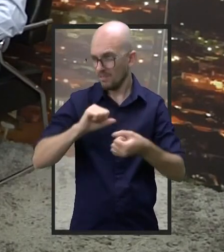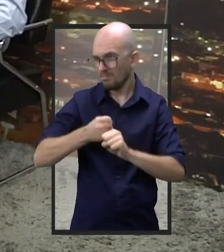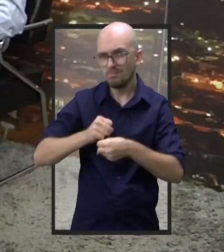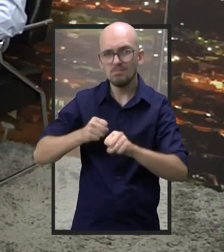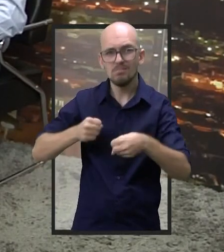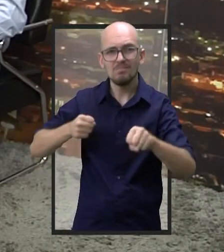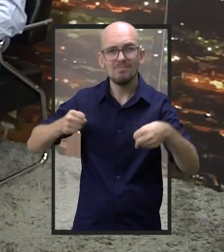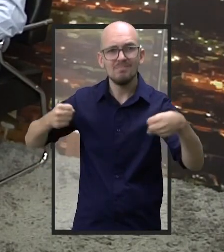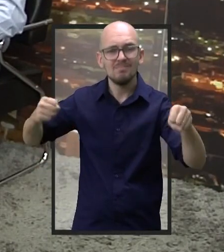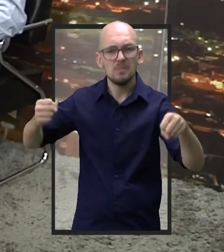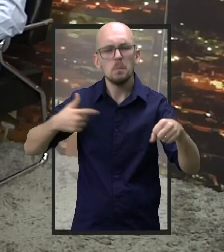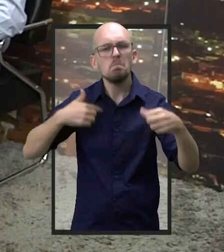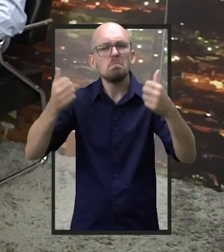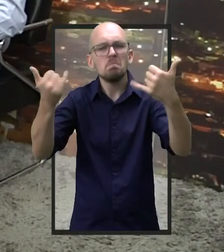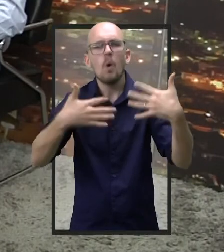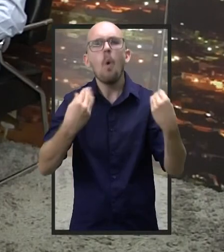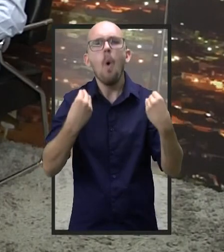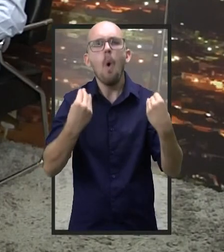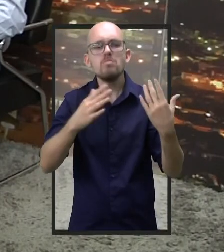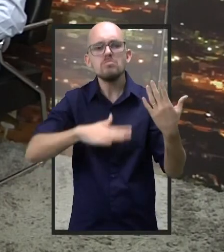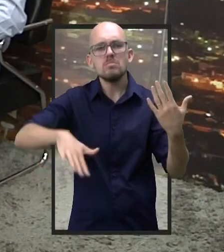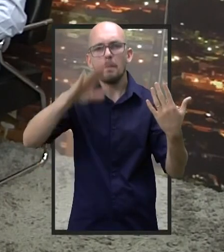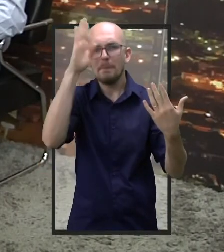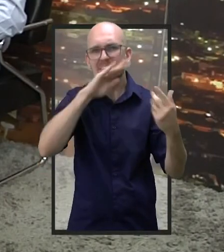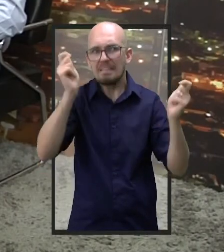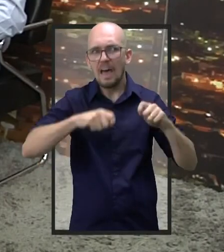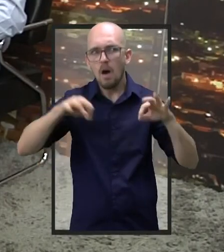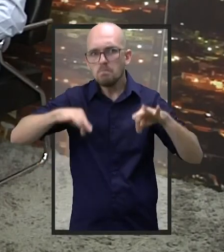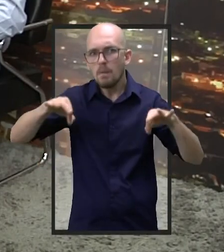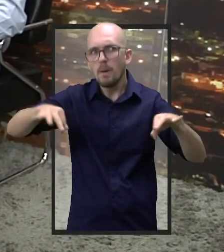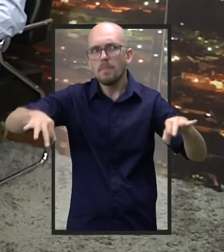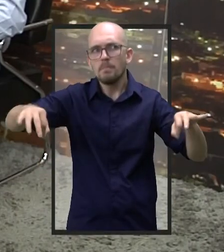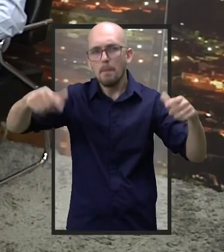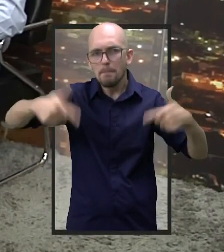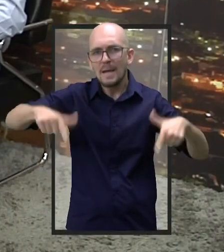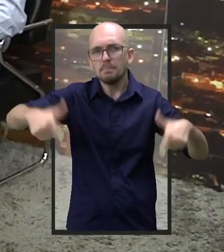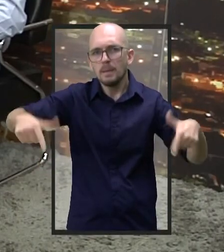como está essa situação na nossa região? Quanto pode ser ampliado